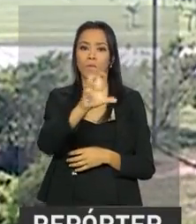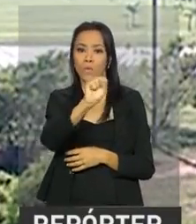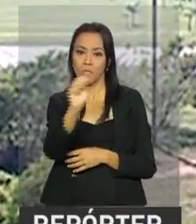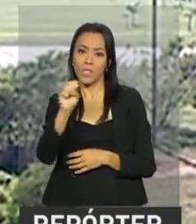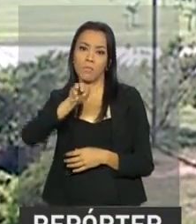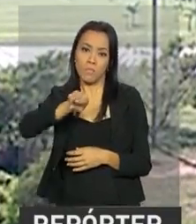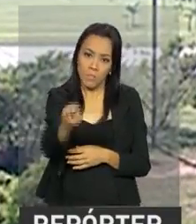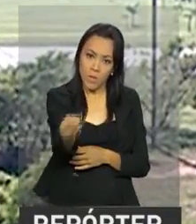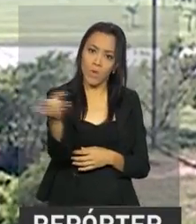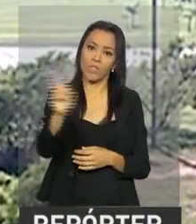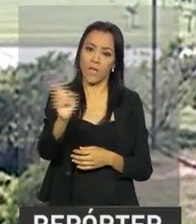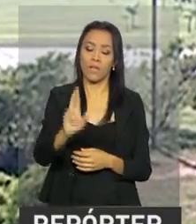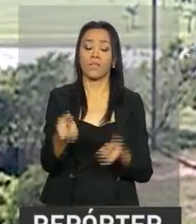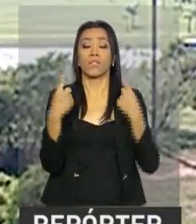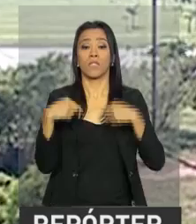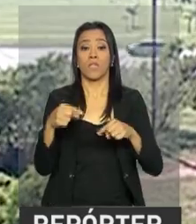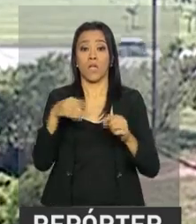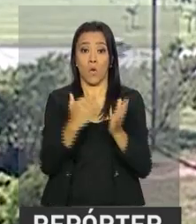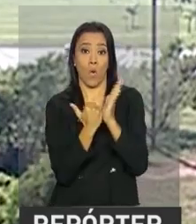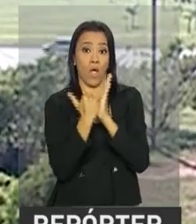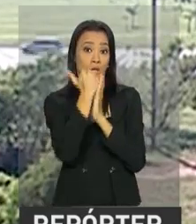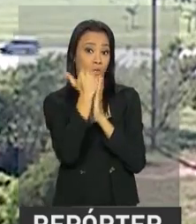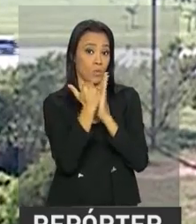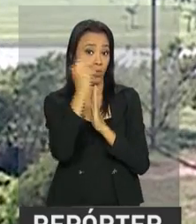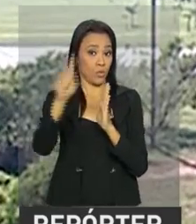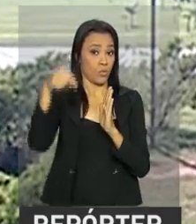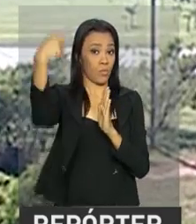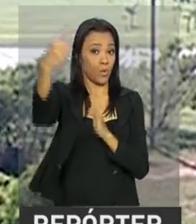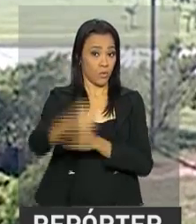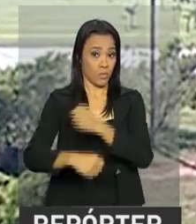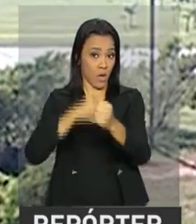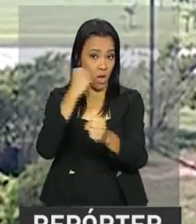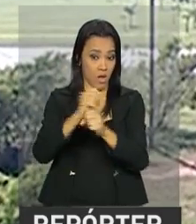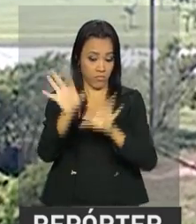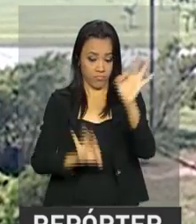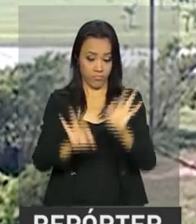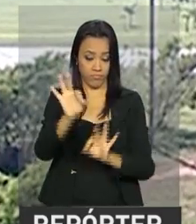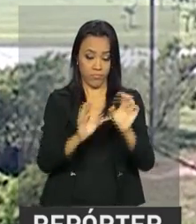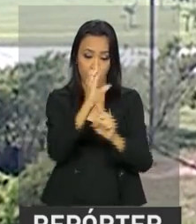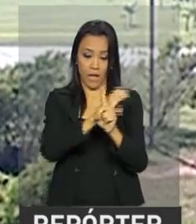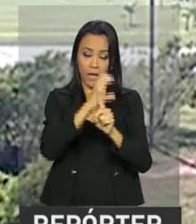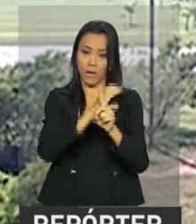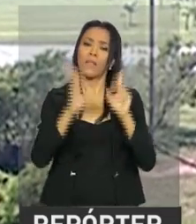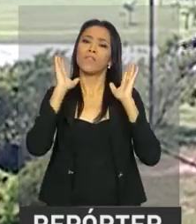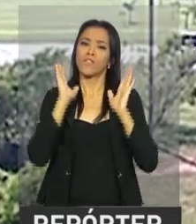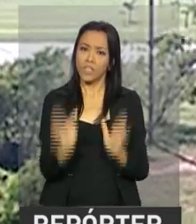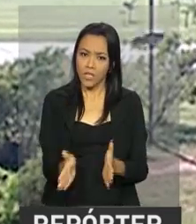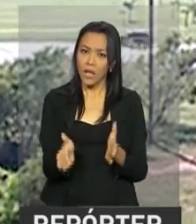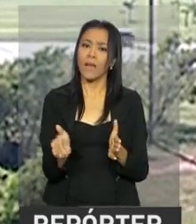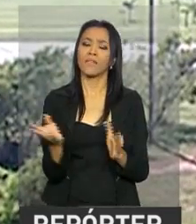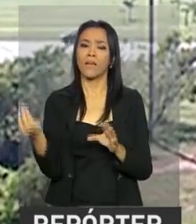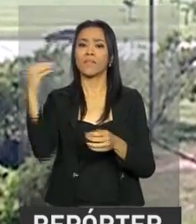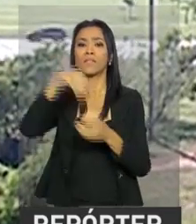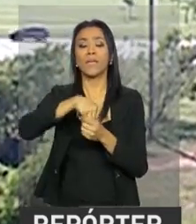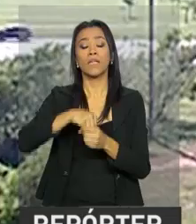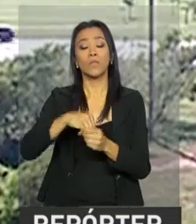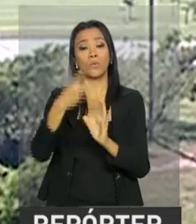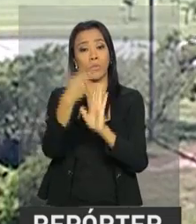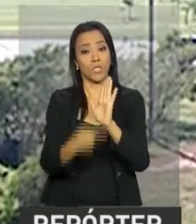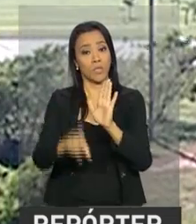4 bilhões e 800 milhões de reais. A parcela de reajuste do próximo ano já está contemplada no projeto de lei orçamentária